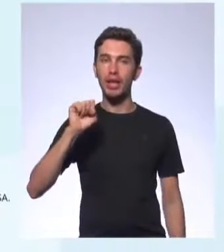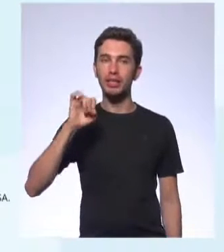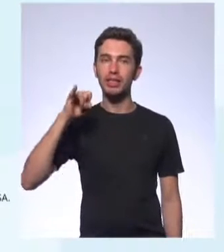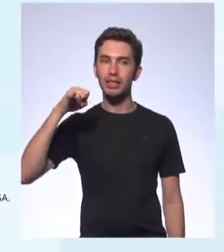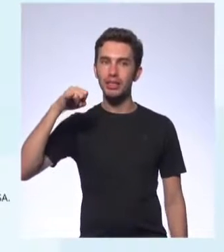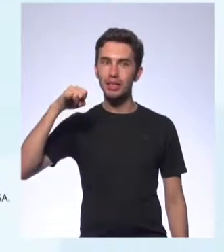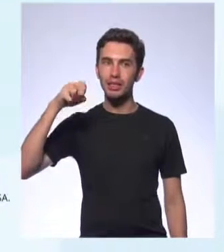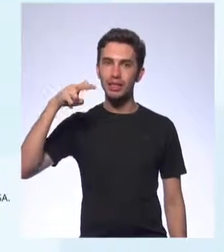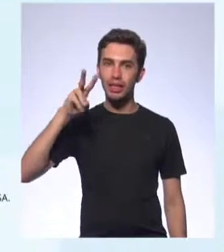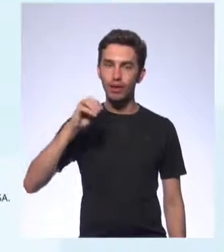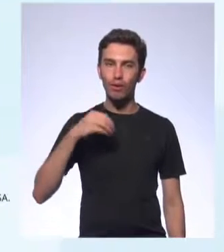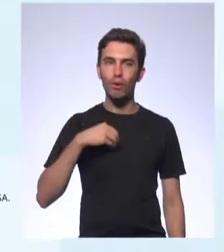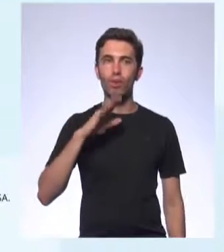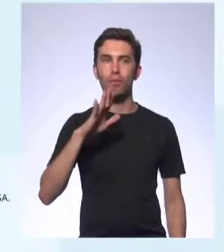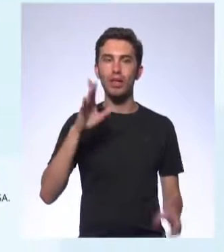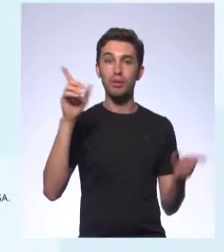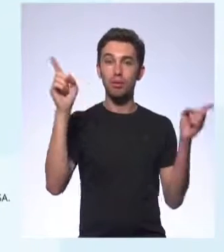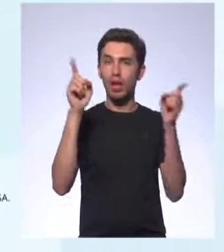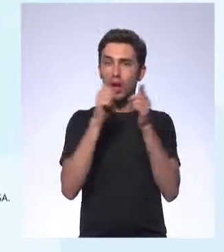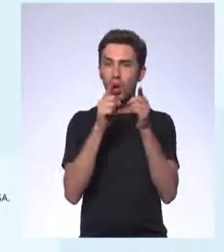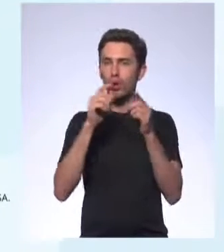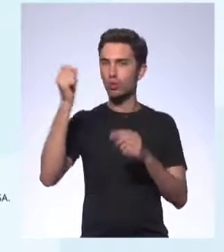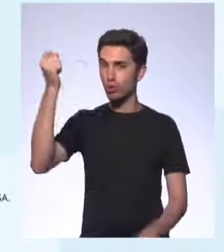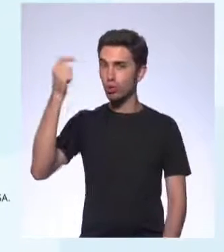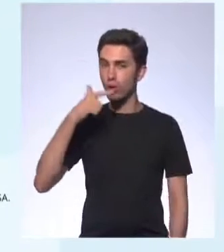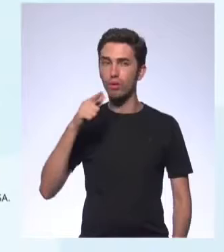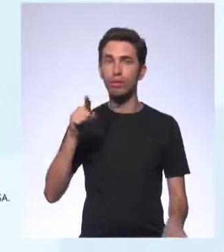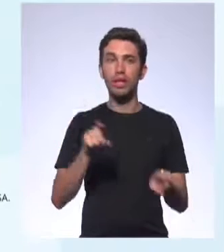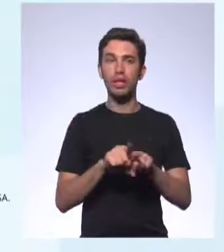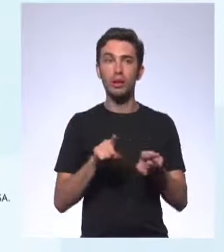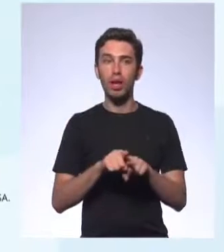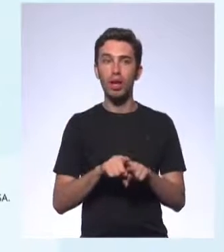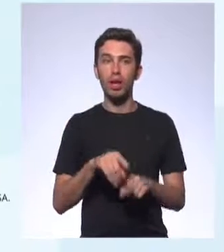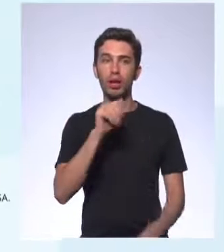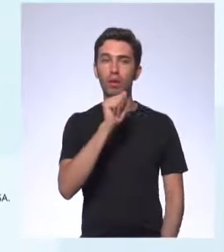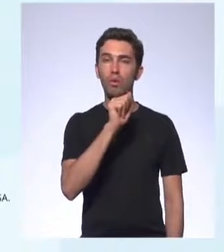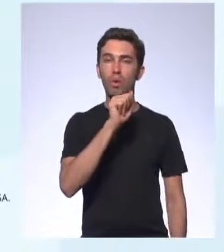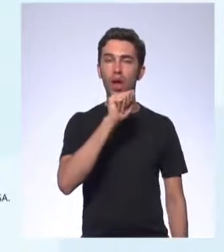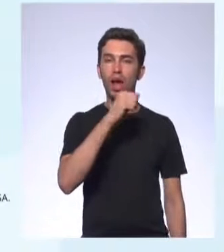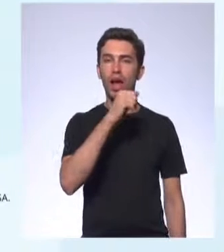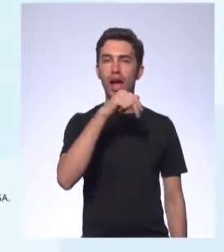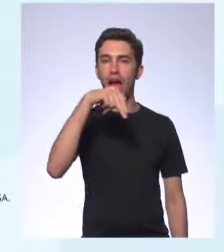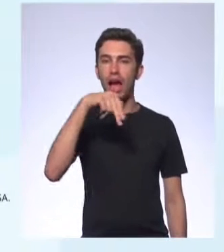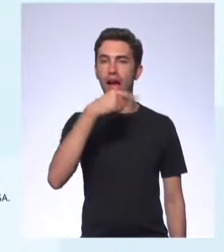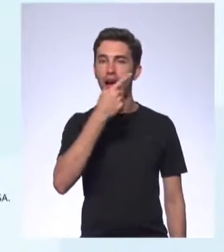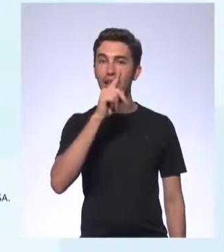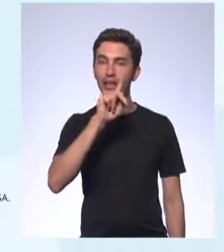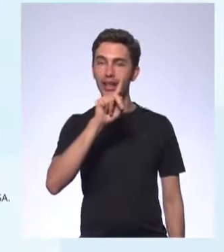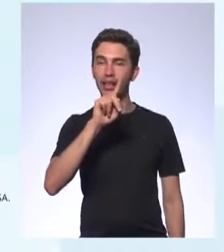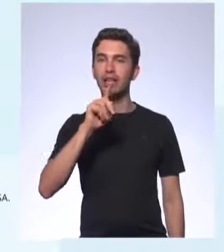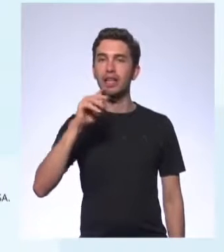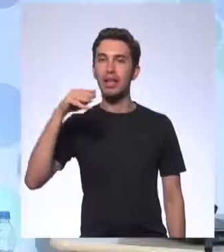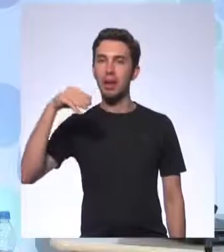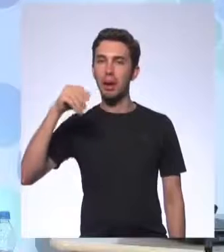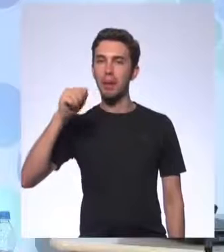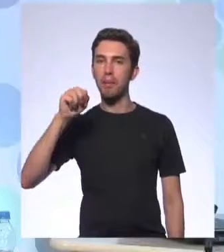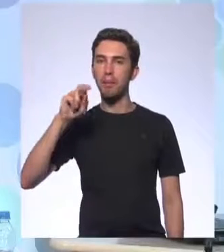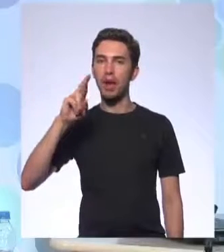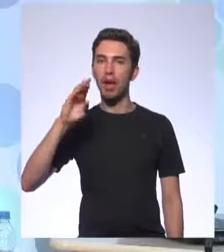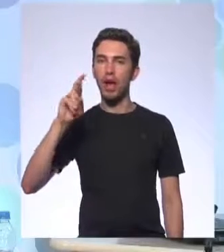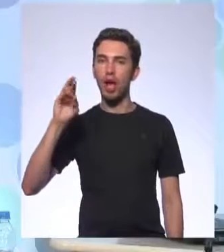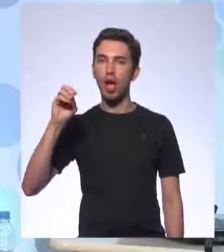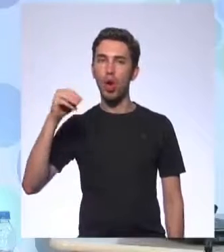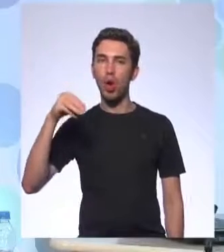meio está uma anã marrom, né? Eu tinha pensado em até perguntar se você sabe o que é uma anã marrom, mas tem teorias. Eu achei legal deixar